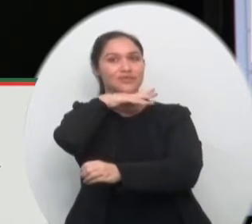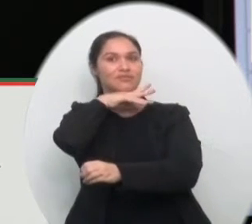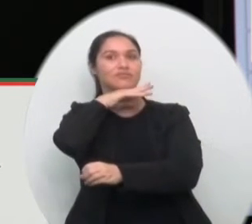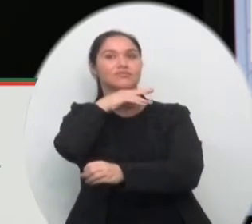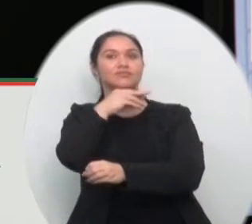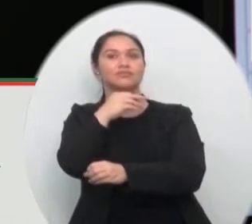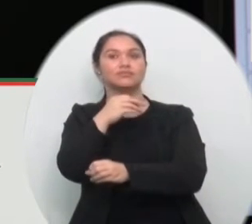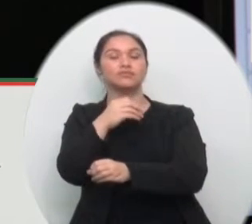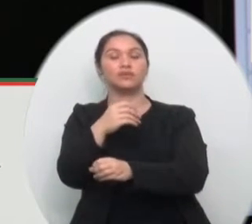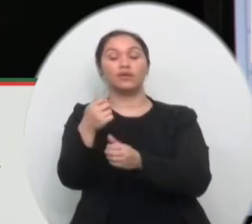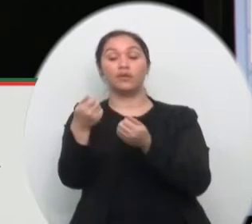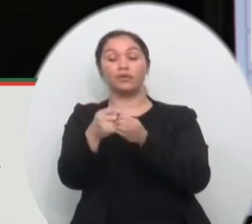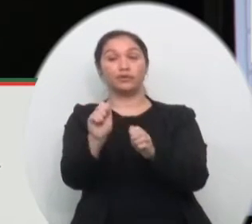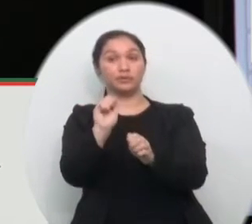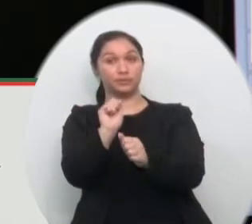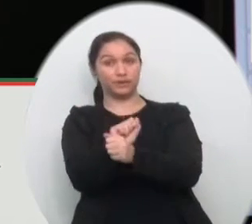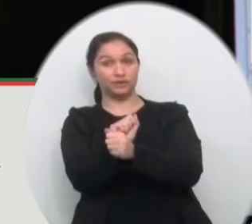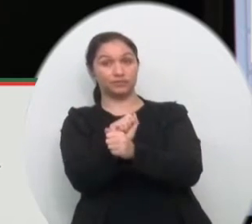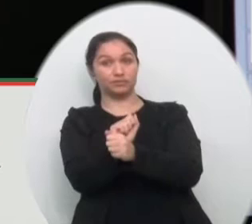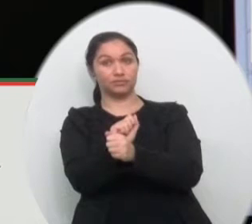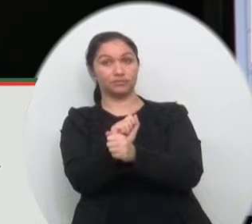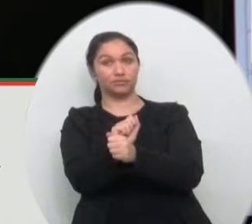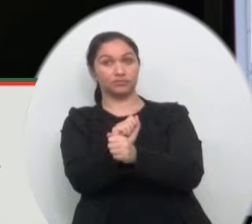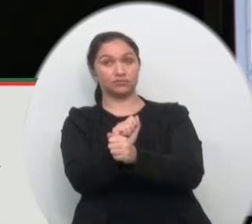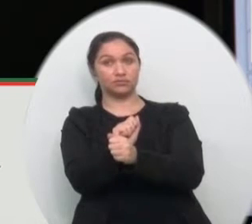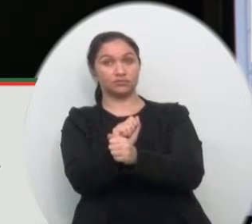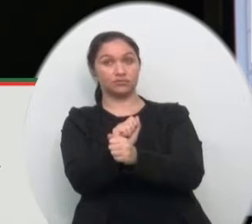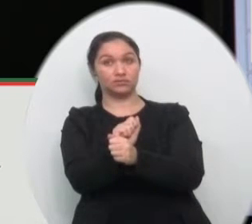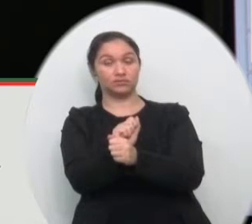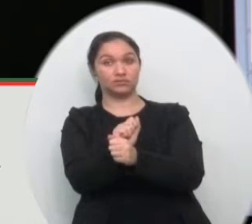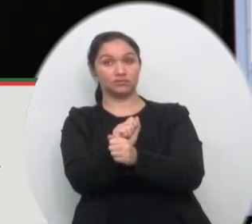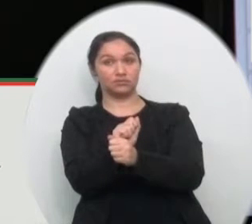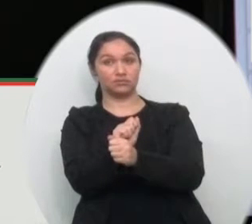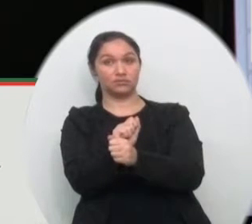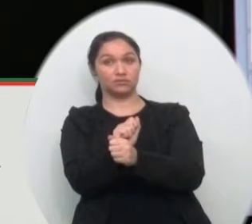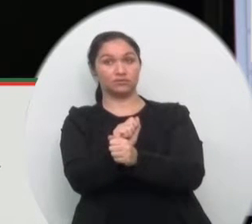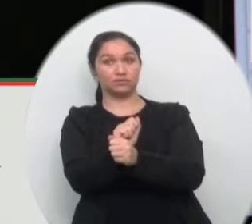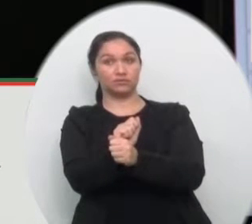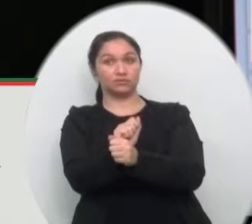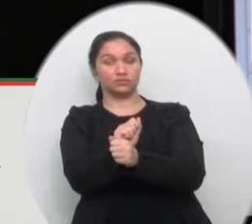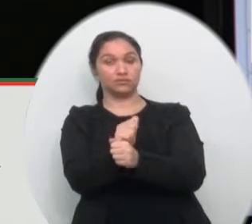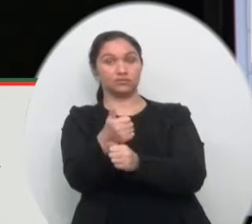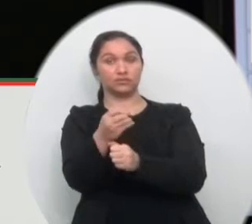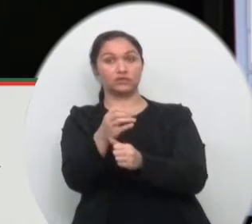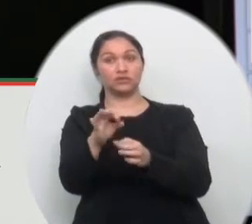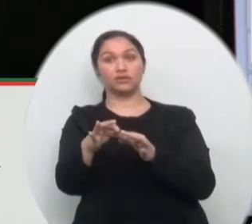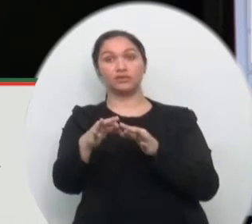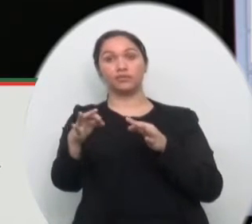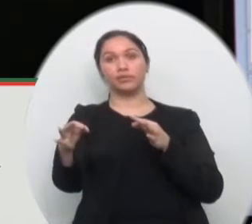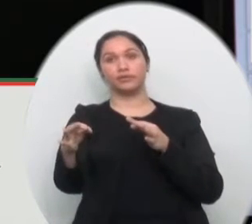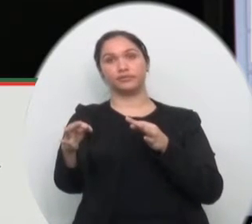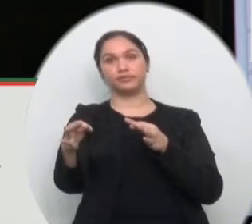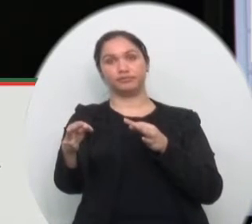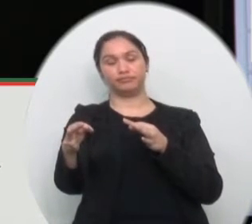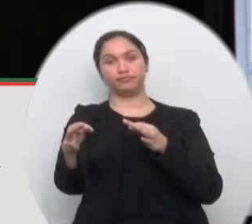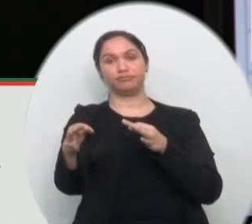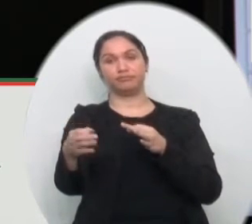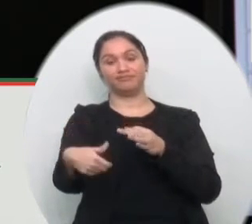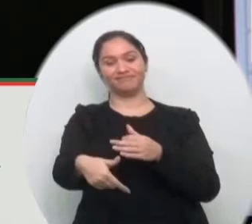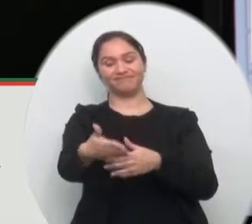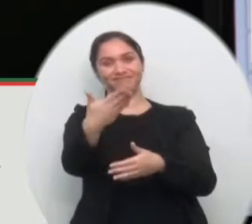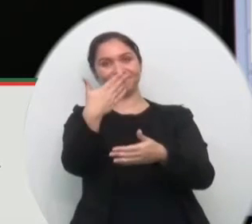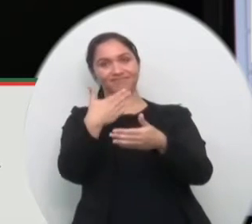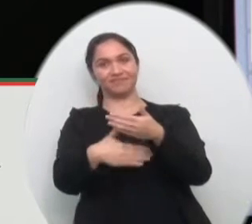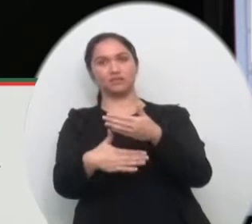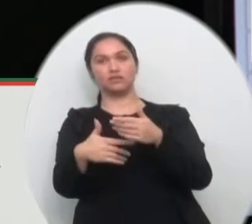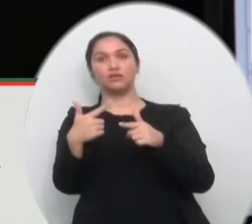eles param 100 metros antes e vão com as pessoas dentro e vão tocando à frente. Alguns pontos igual esse aí é